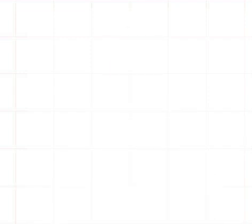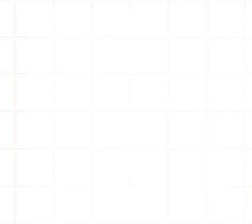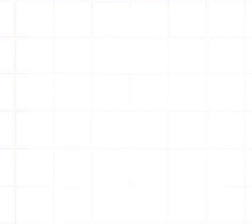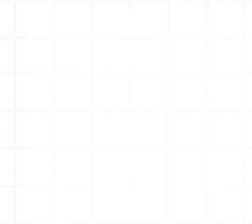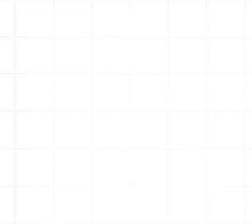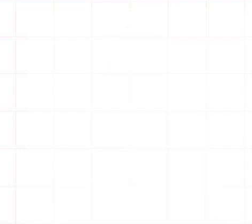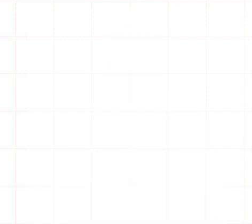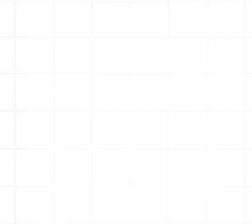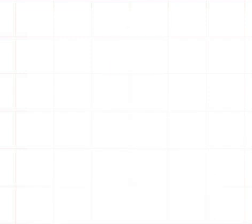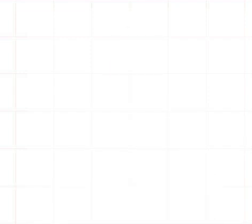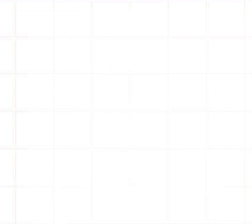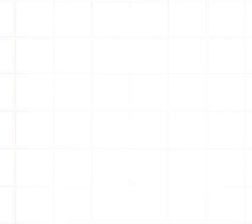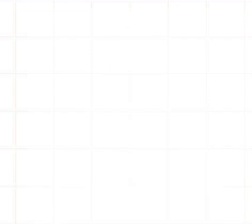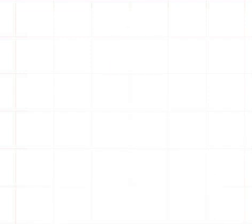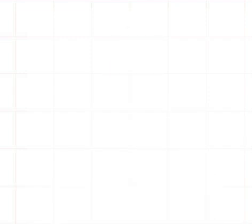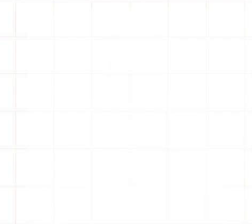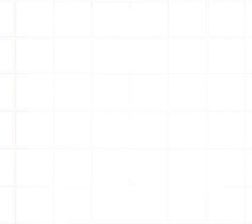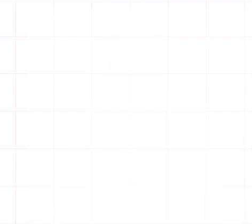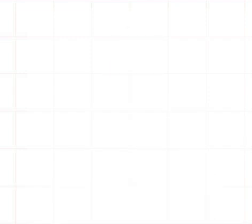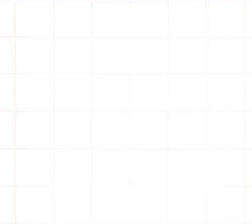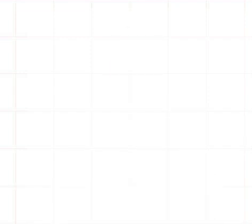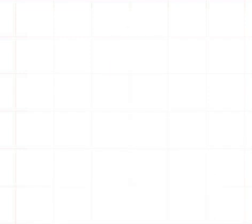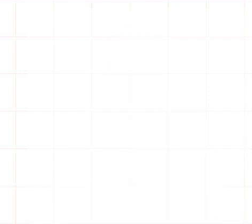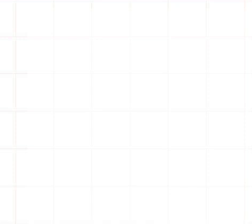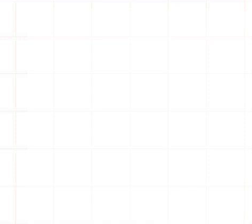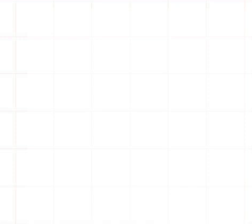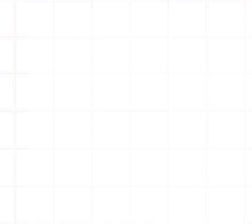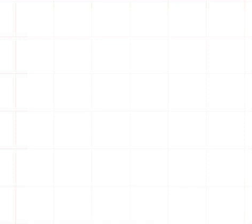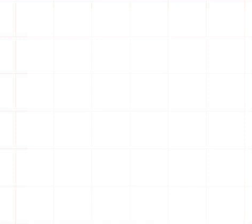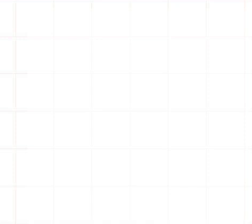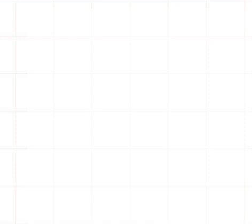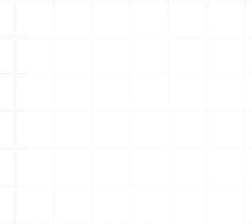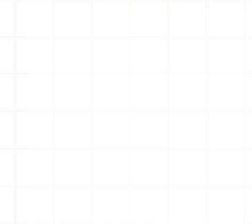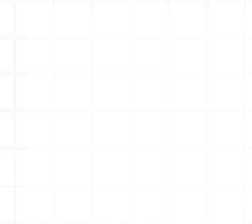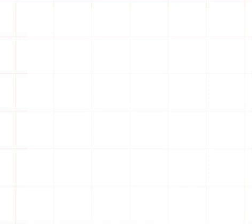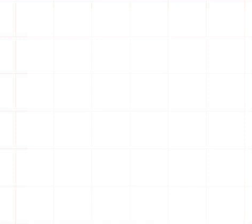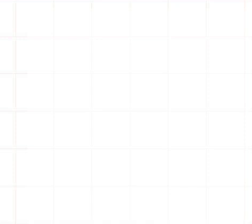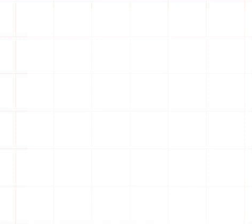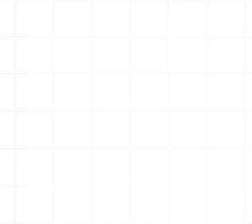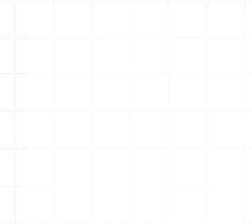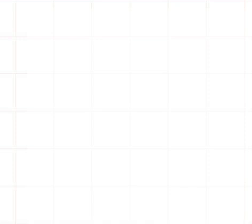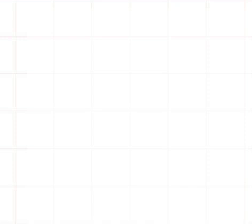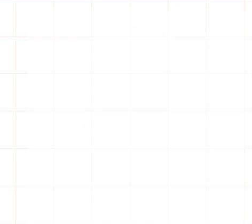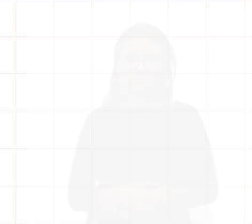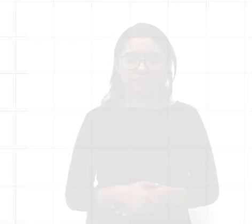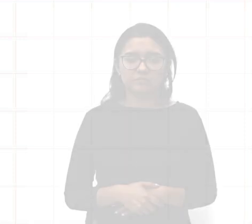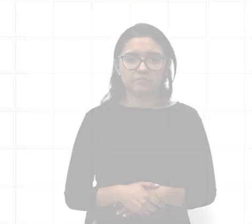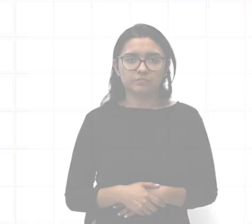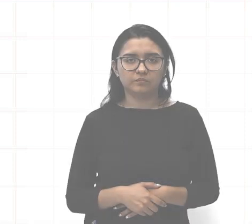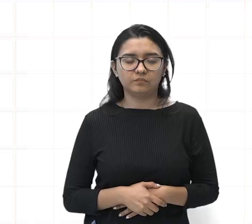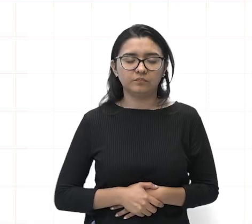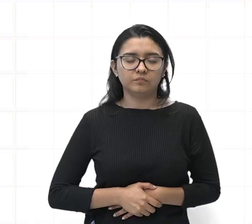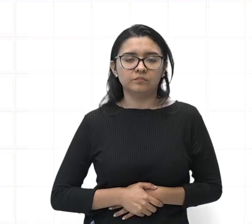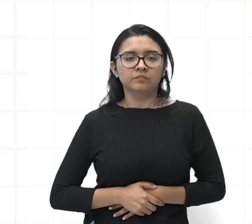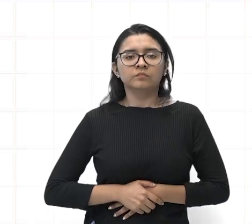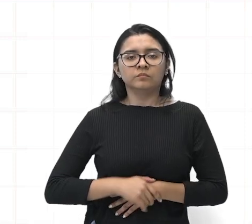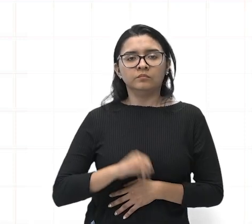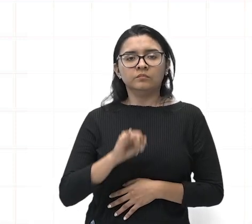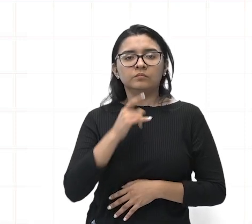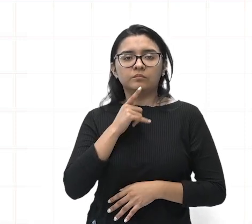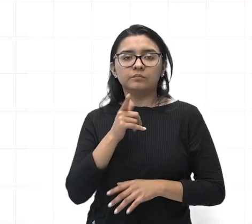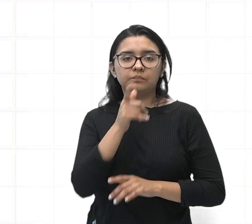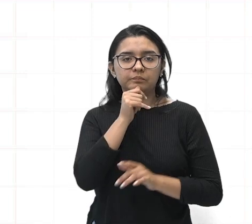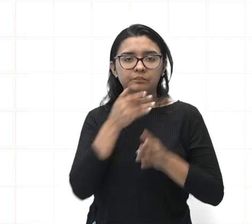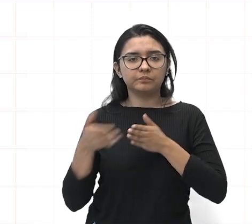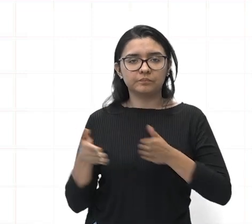do tipo estuário? É quando as águas dos rios, elas desaguam no mar ou no oceano, e